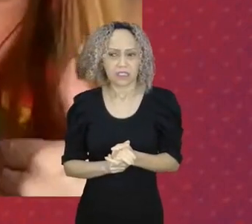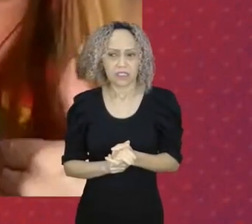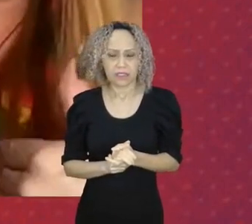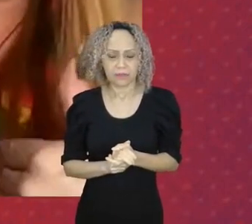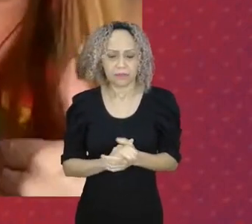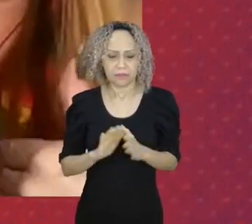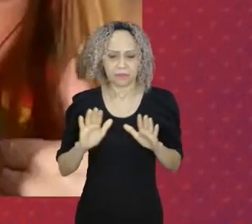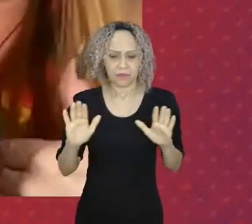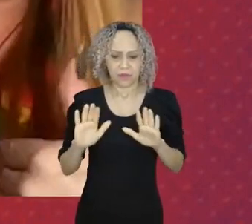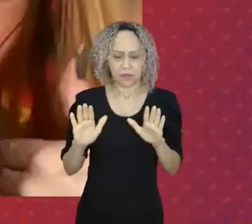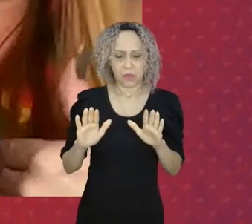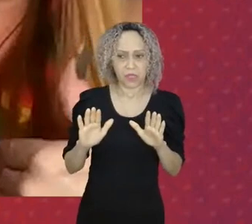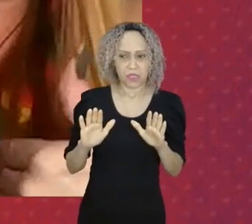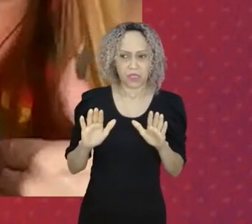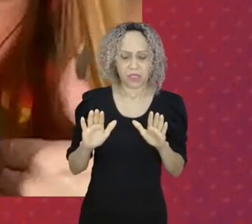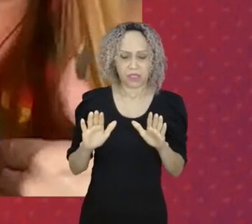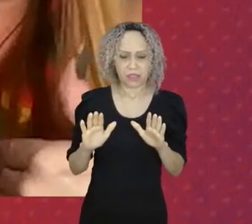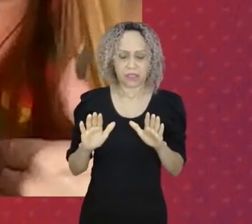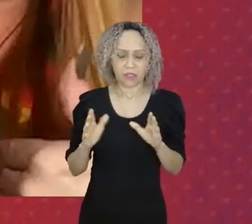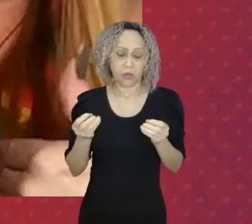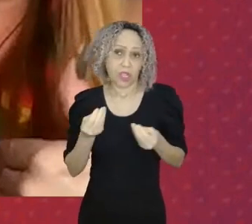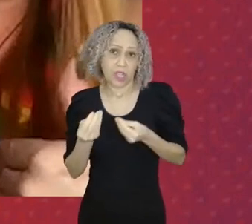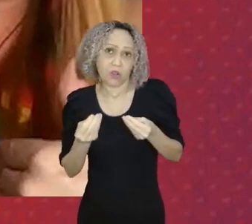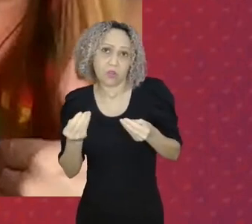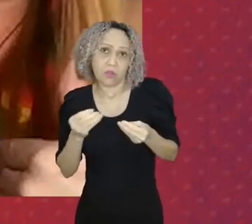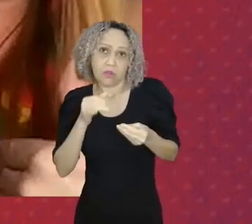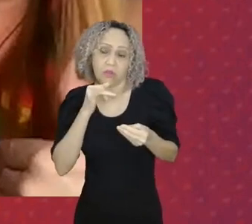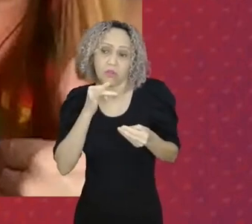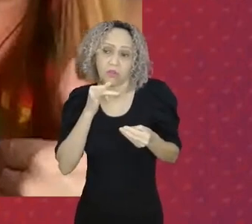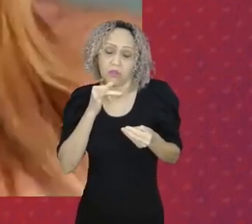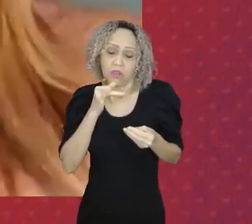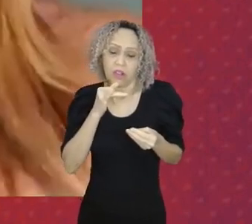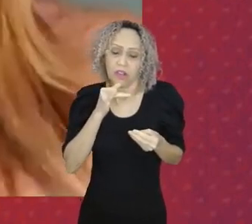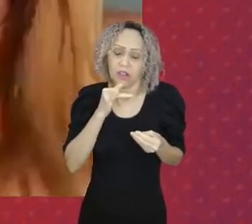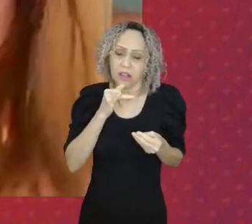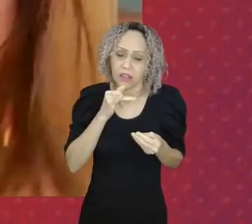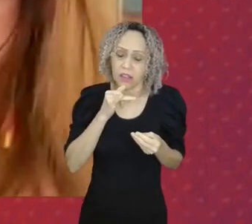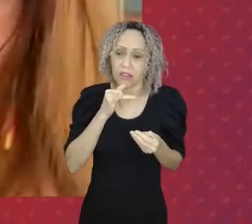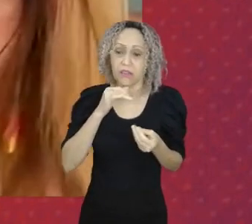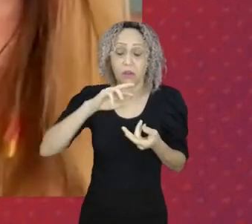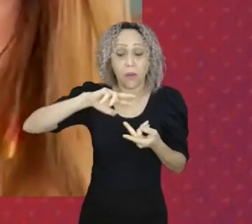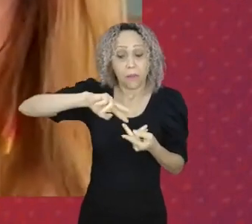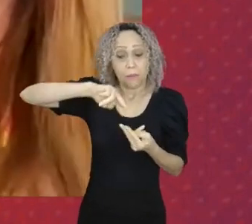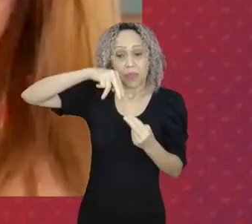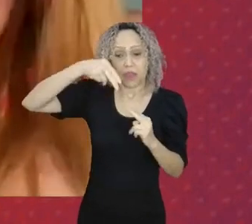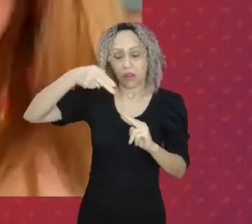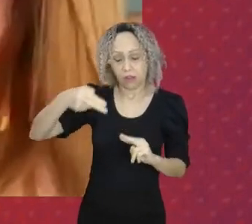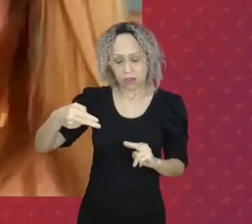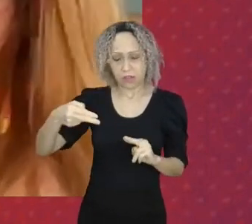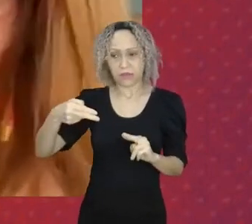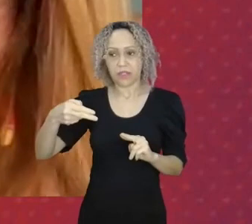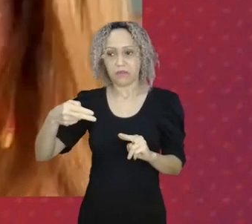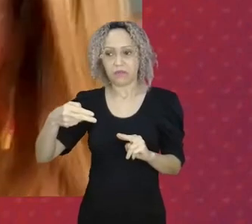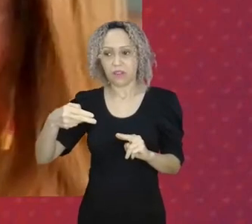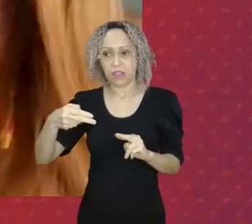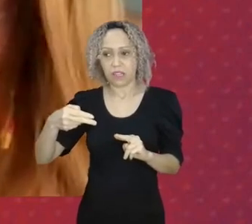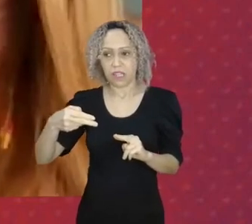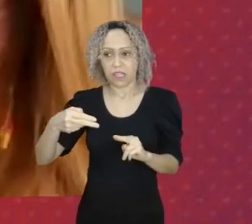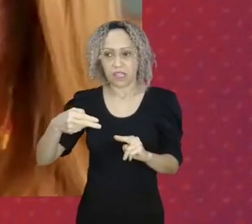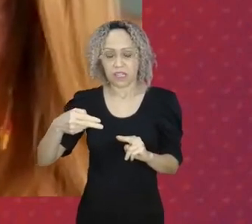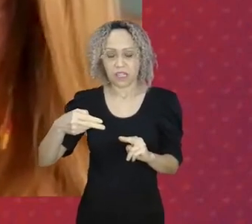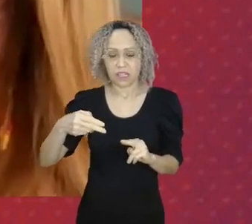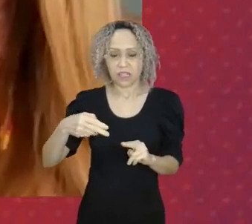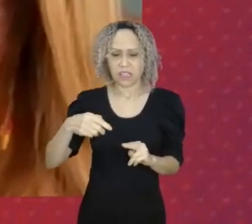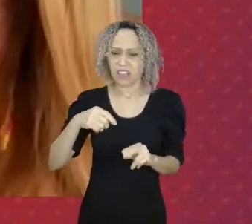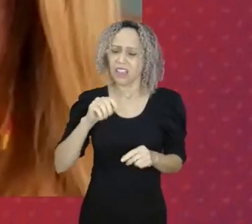tendo nascido, né, entre aspas, e muitas aspas, biologicamente, né, que algumas falam, não quer dizer que eu tenha que